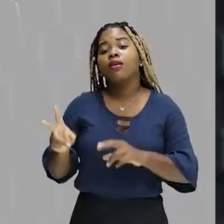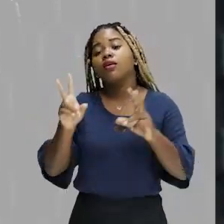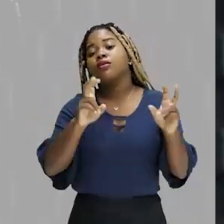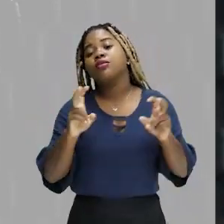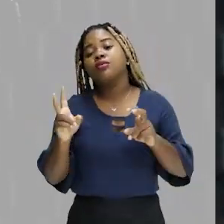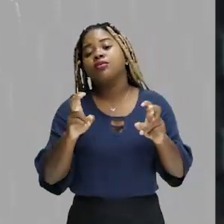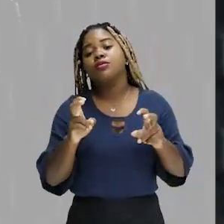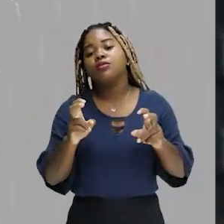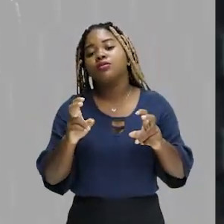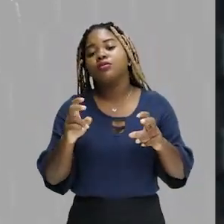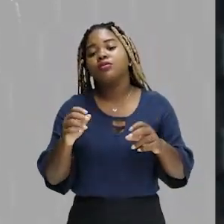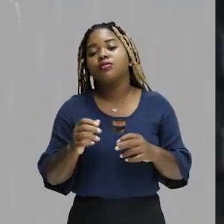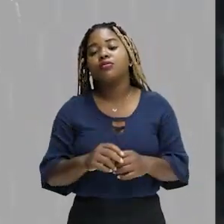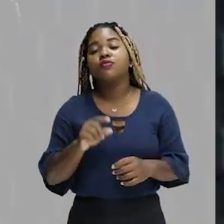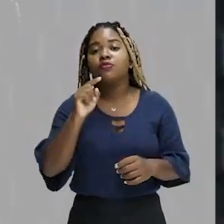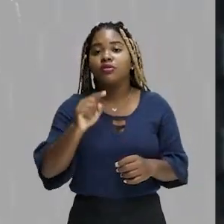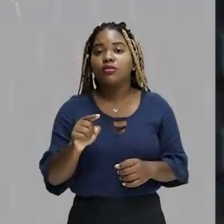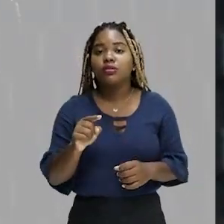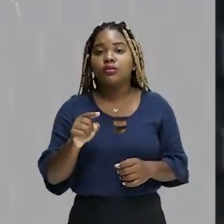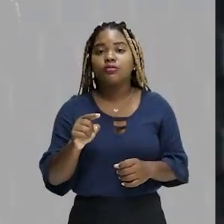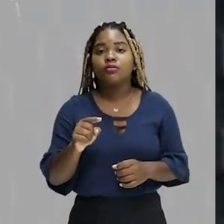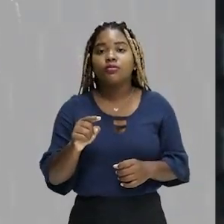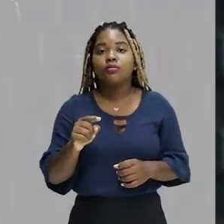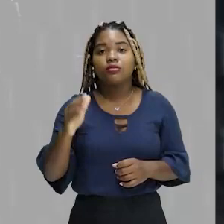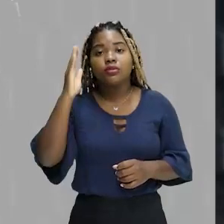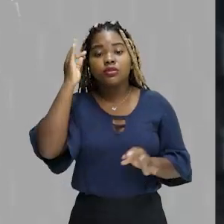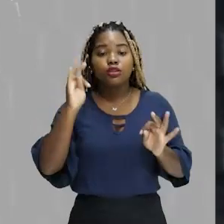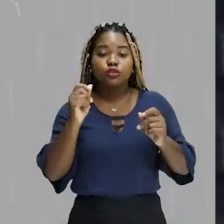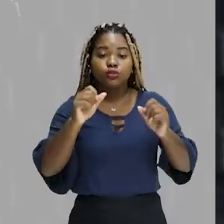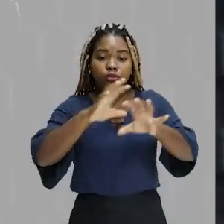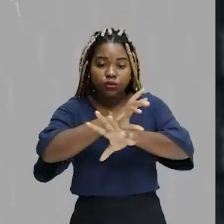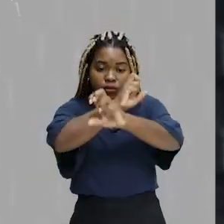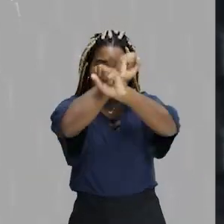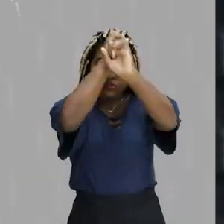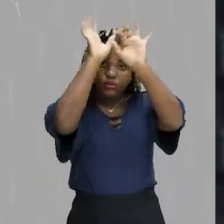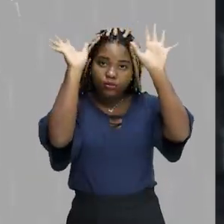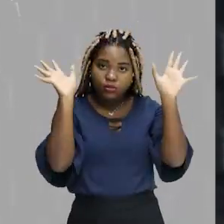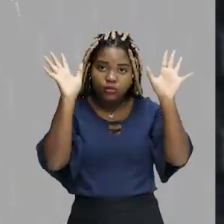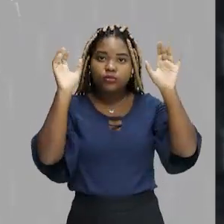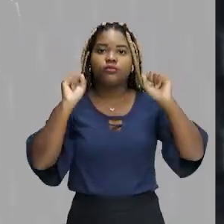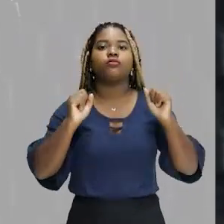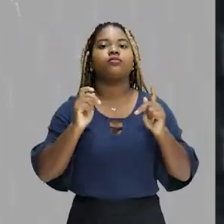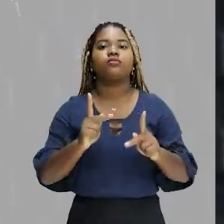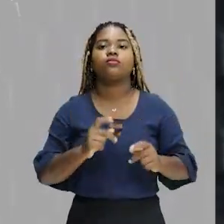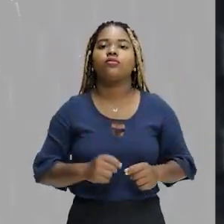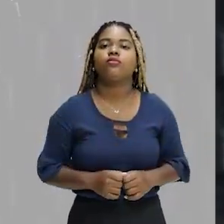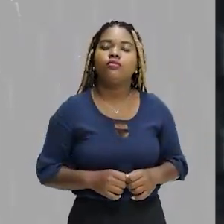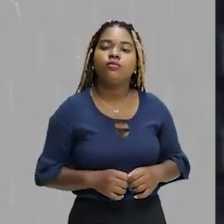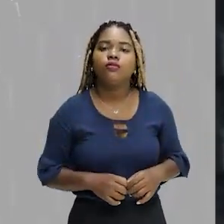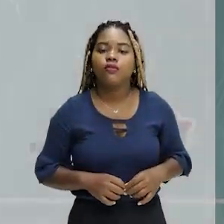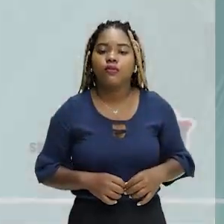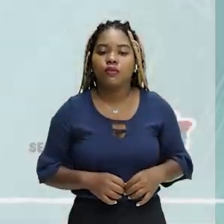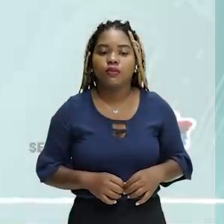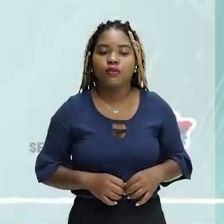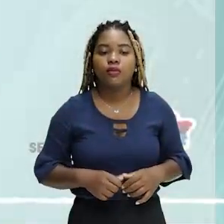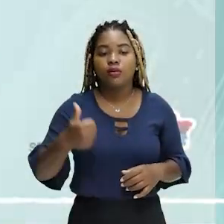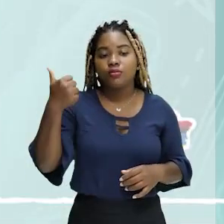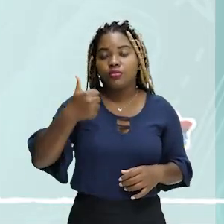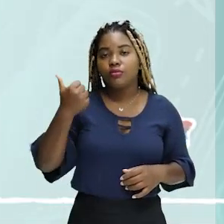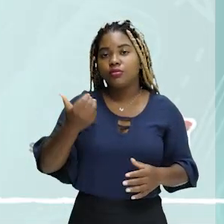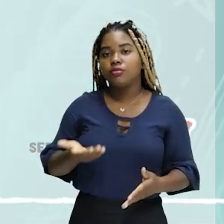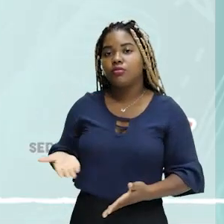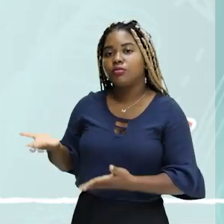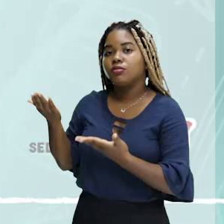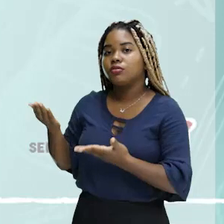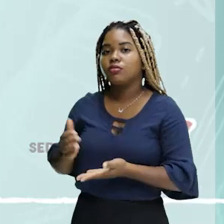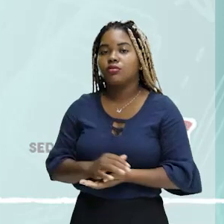bem concretizado, na sua mente e você não erre. Show? Então vamos lá. Primeira questão,